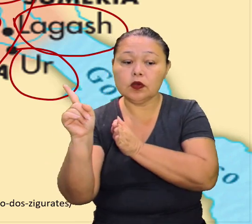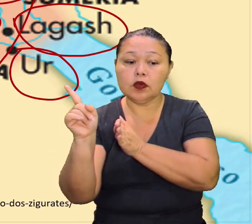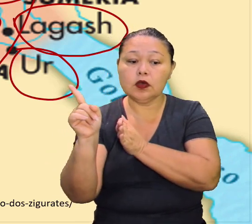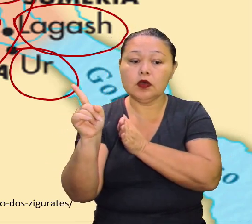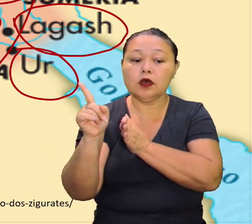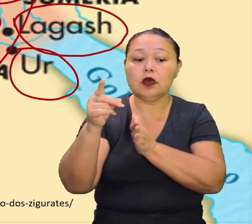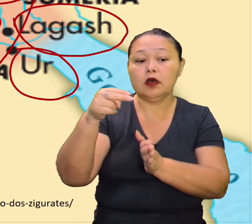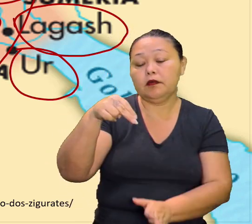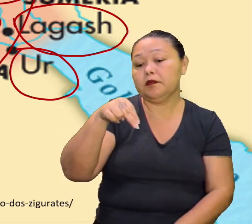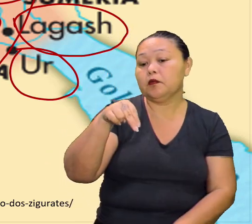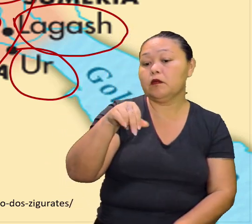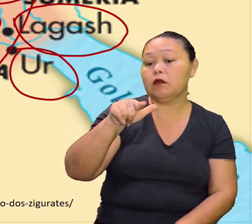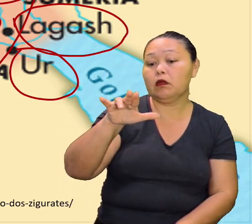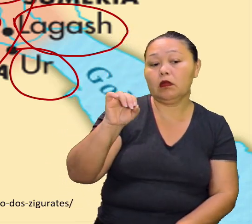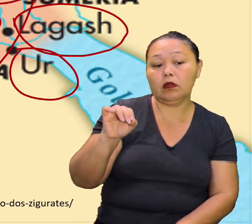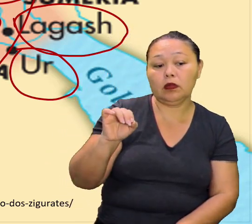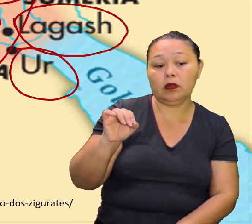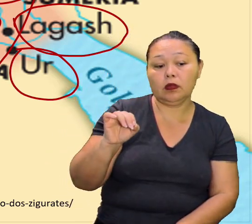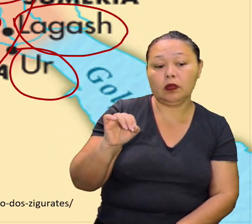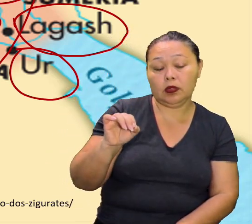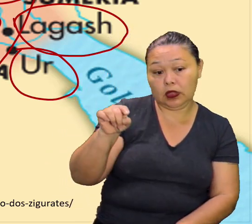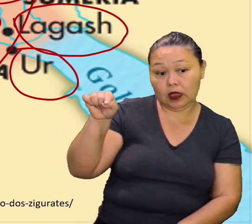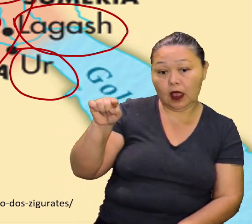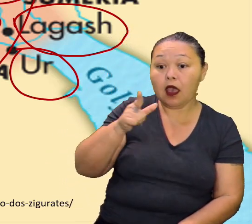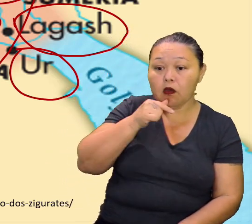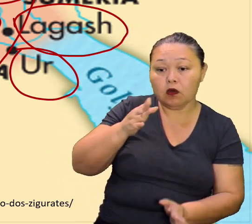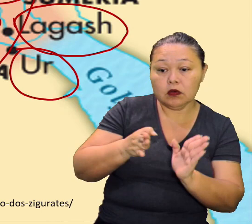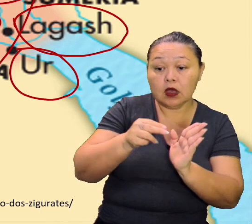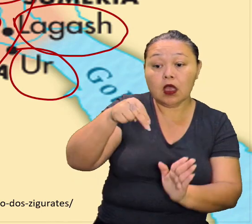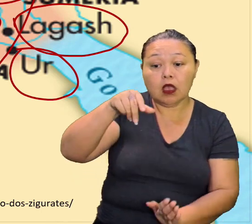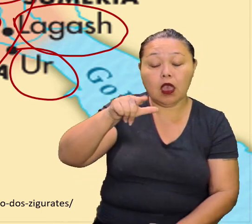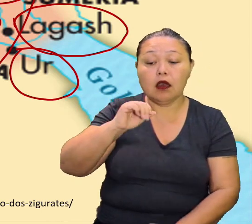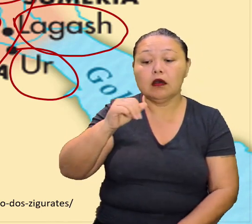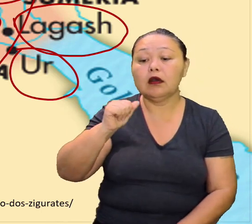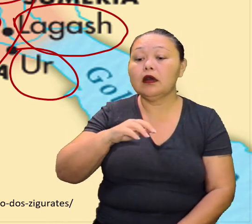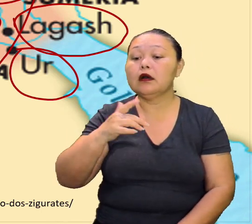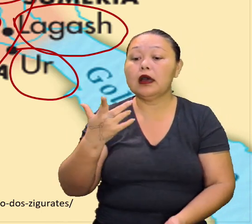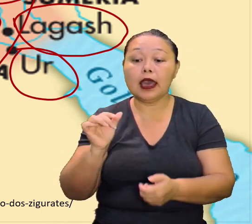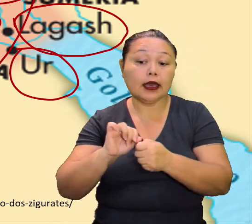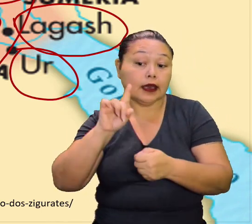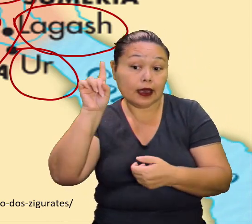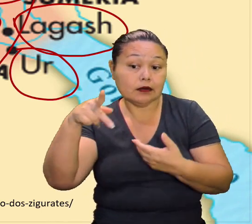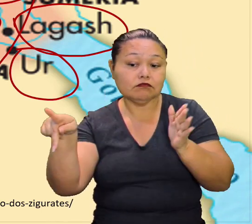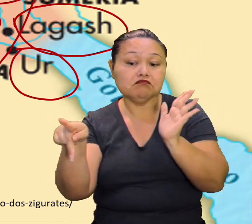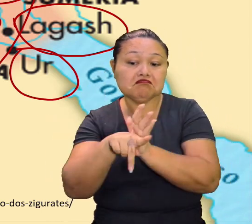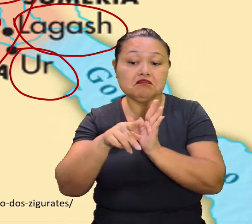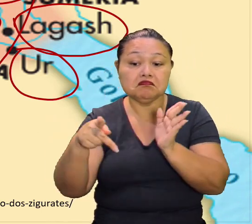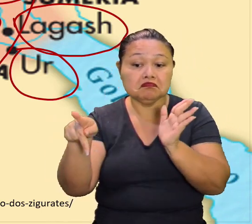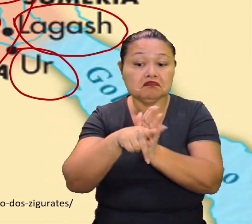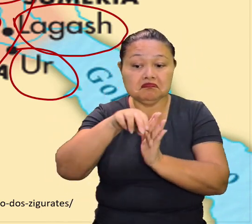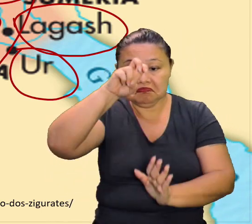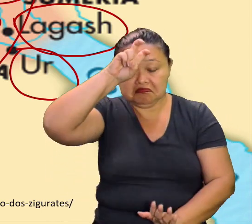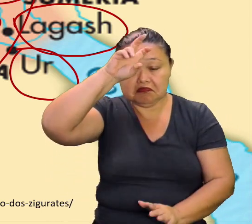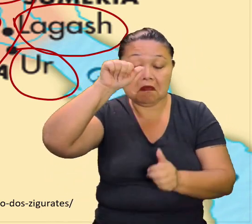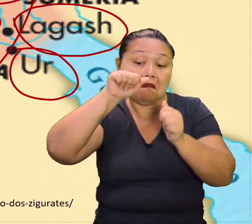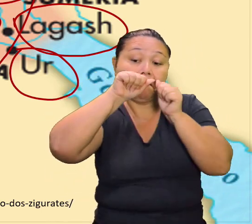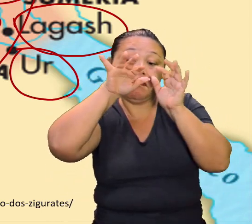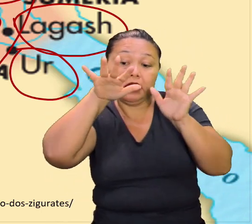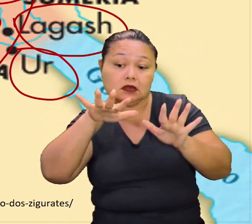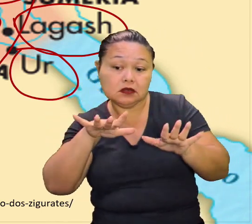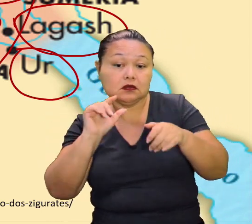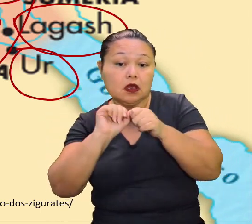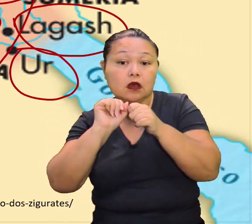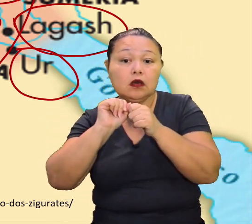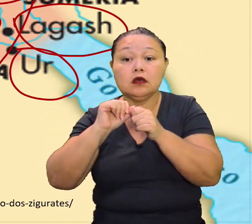Nilo. Se o rio Nilo é uma bênção para o Egito, o Tigre e